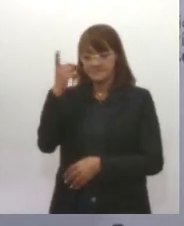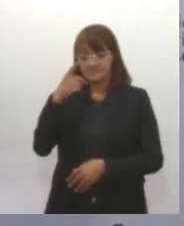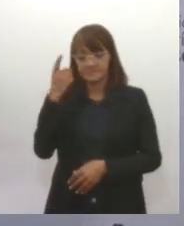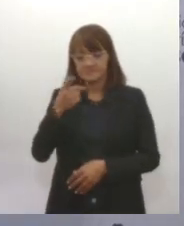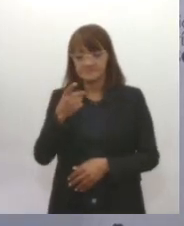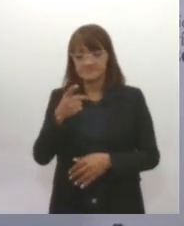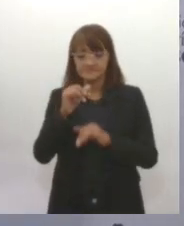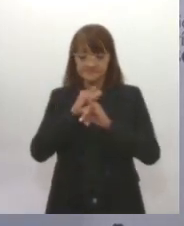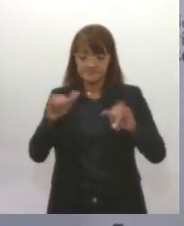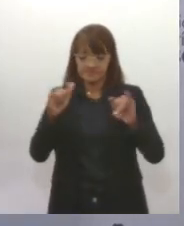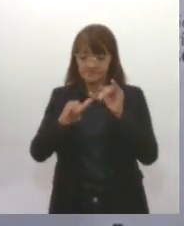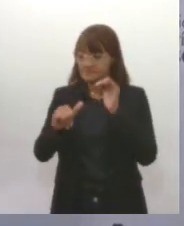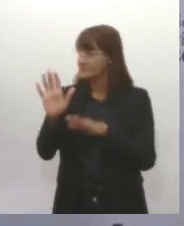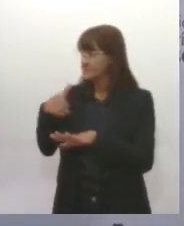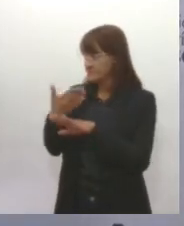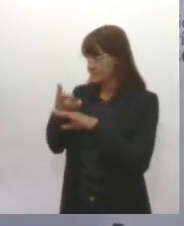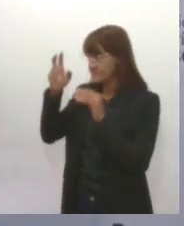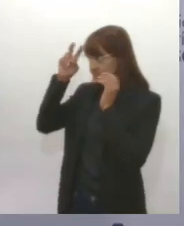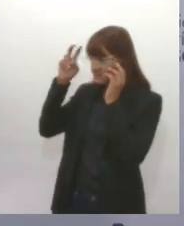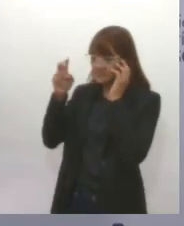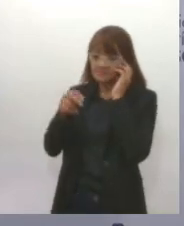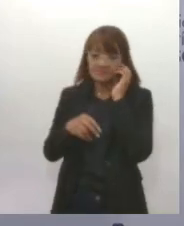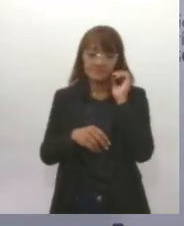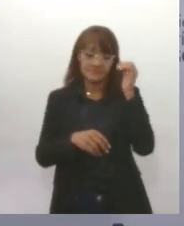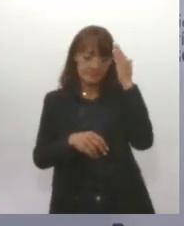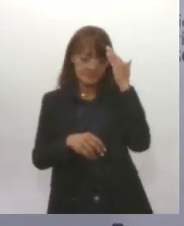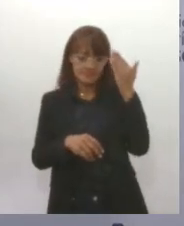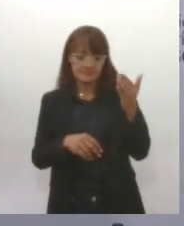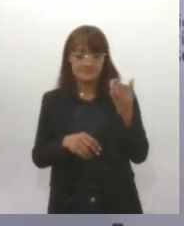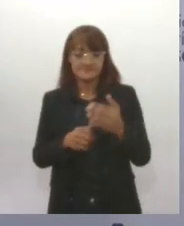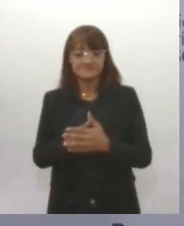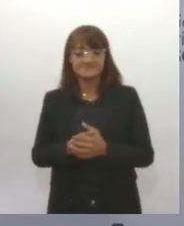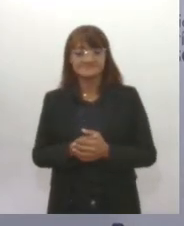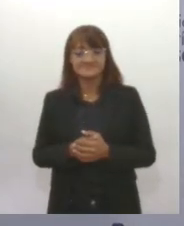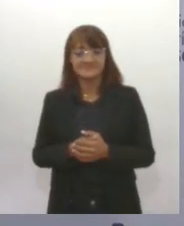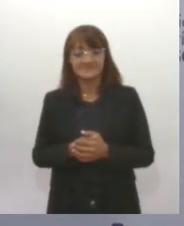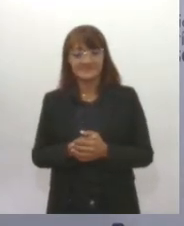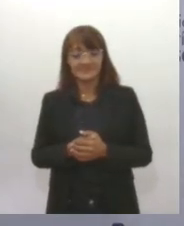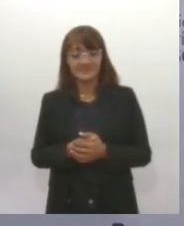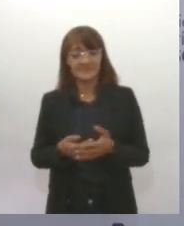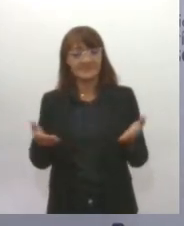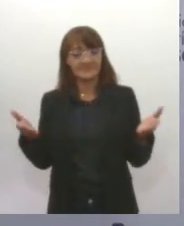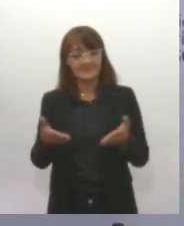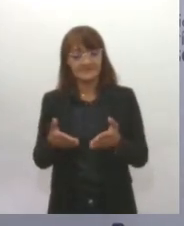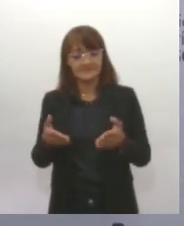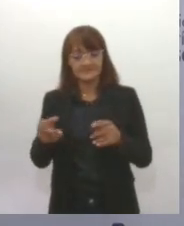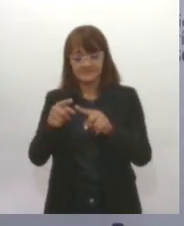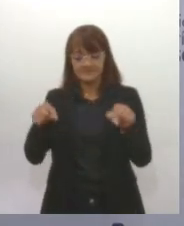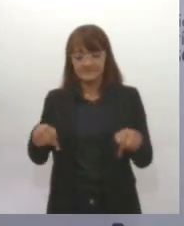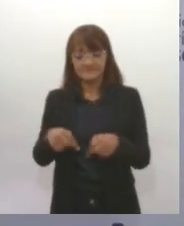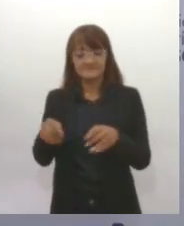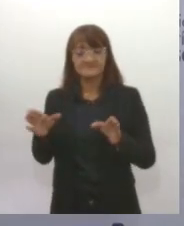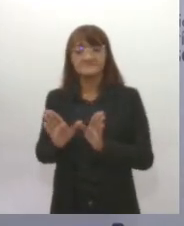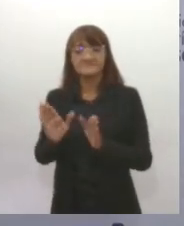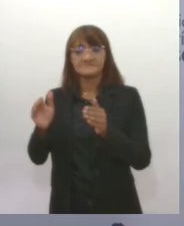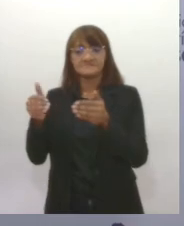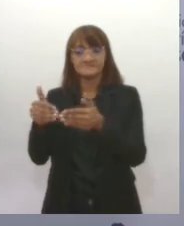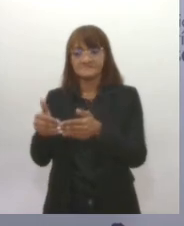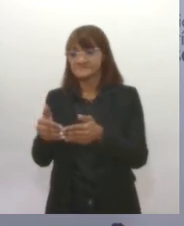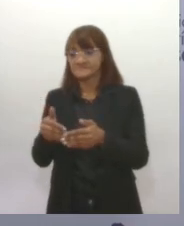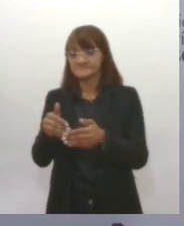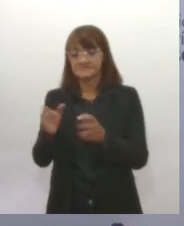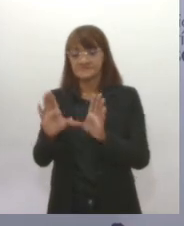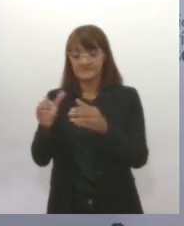quinta. Eu que agradeço a oportunidade. Agora estaremos indo para a sala das comissões, onde a gente vai escutar a apresentação